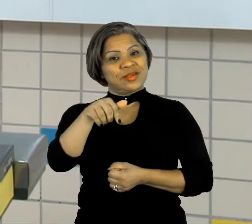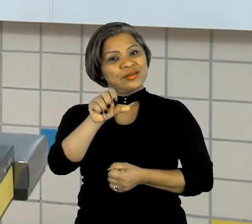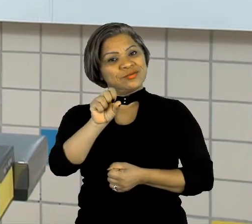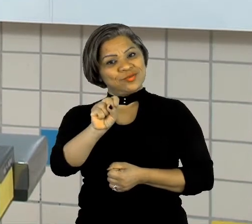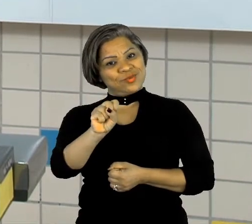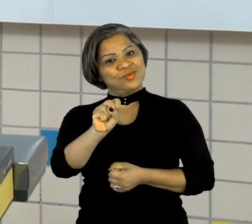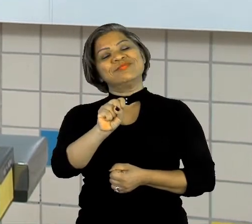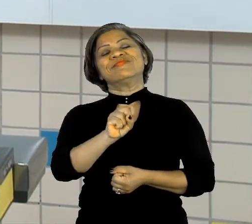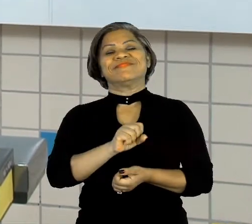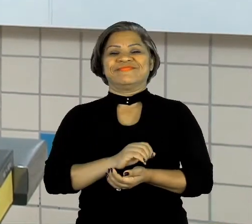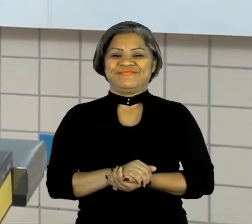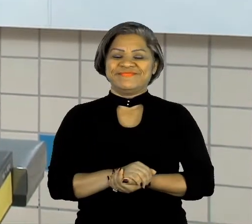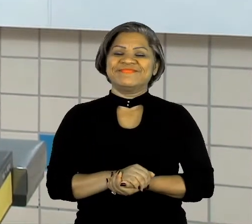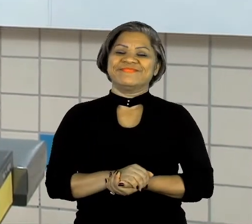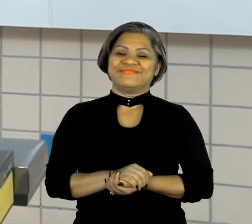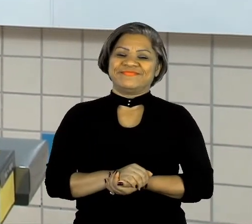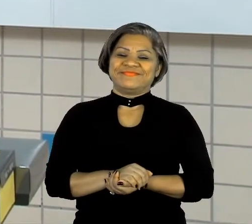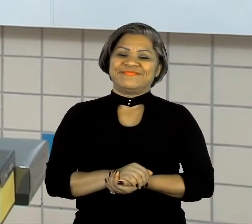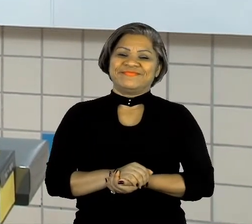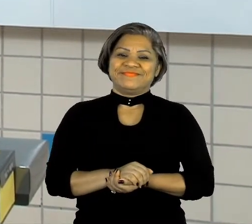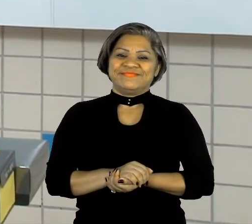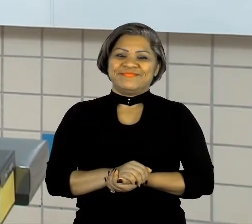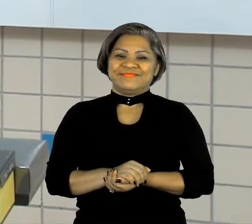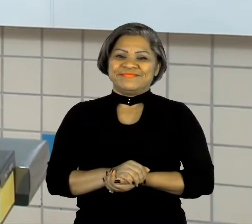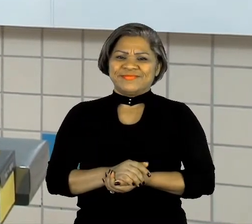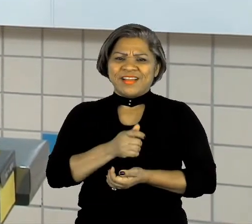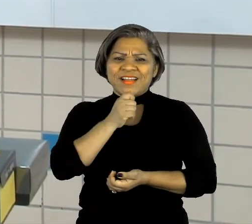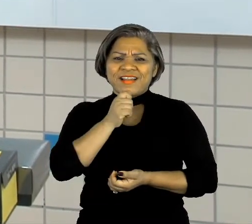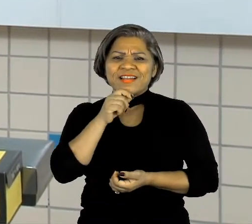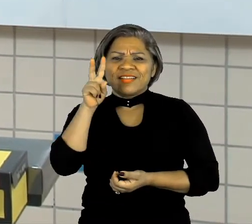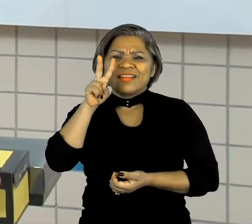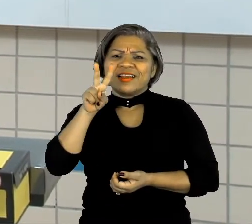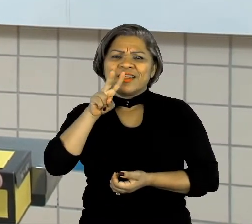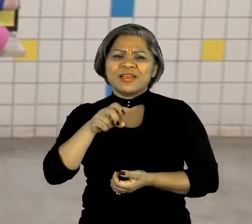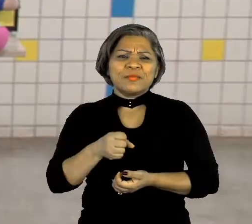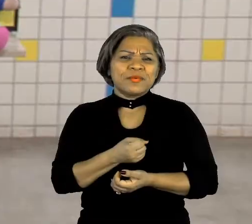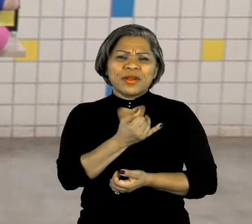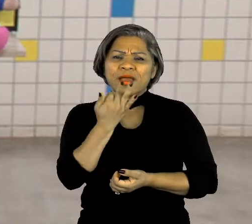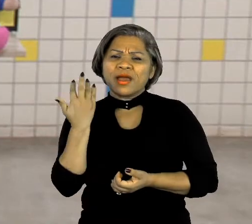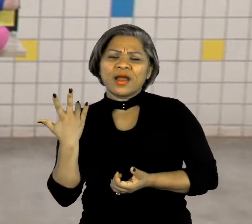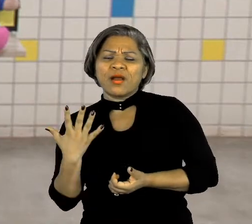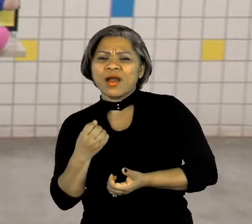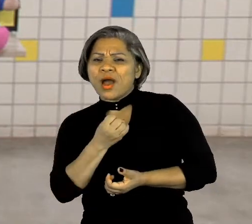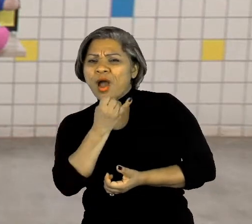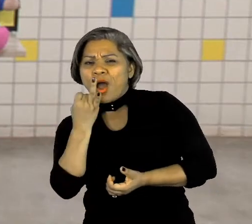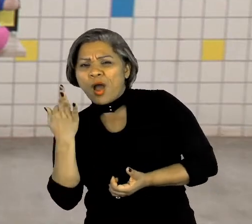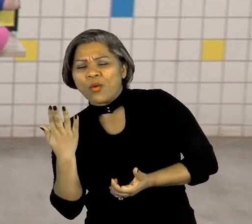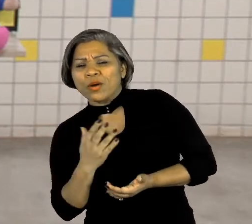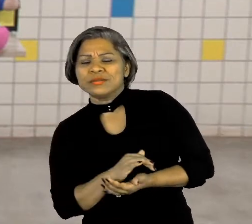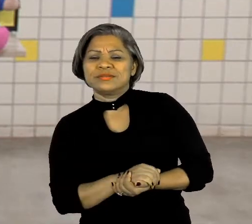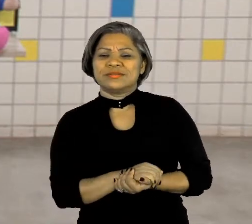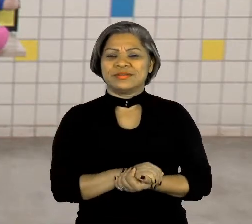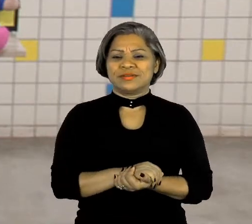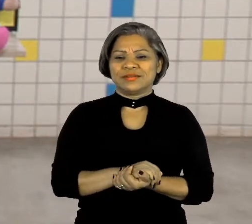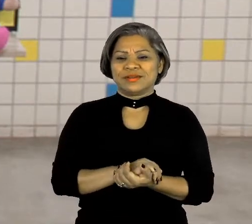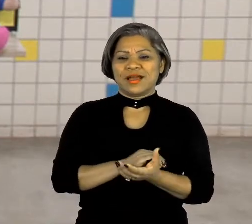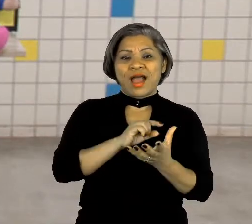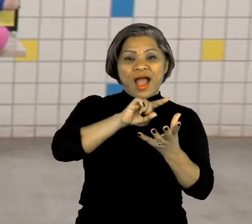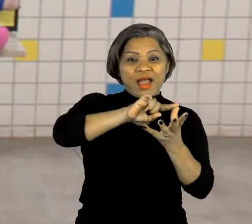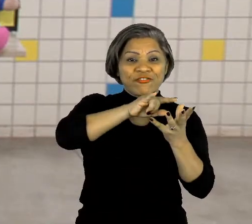7, 8. Ainda lembra quantas vogais? 4, porque tem uma vogal